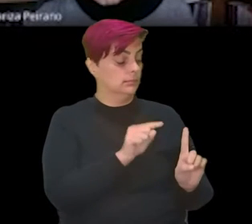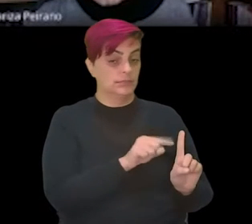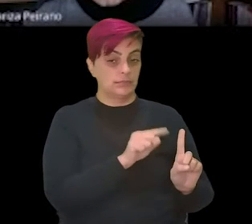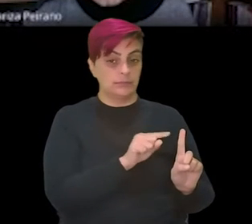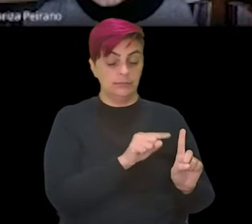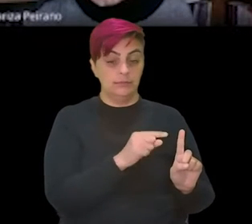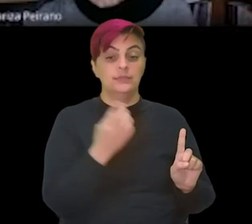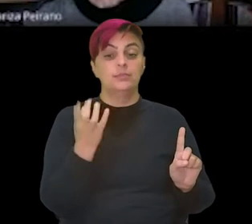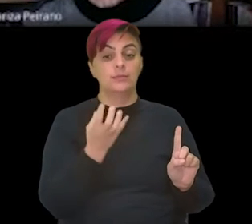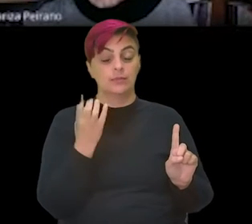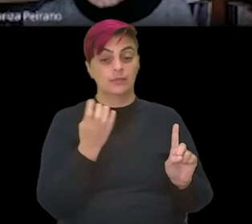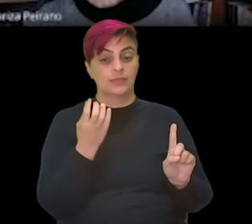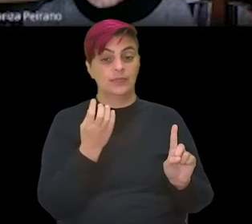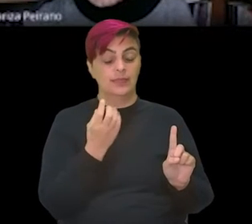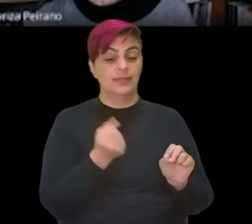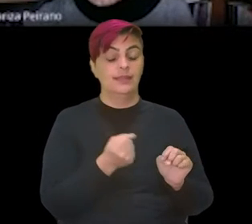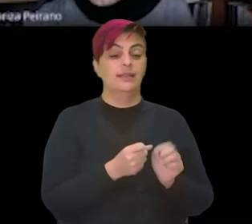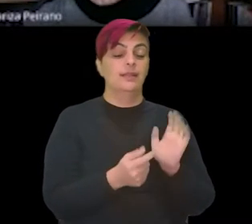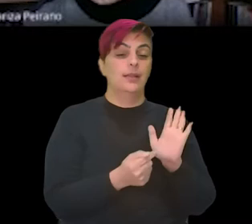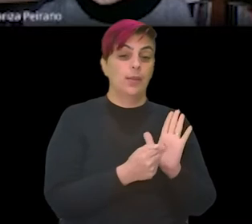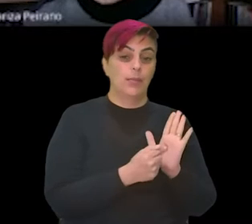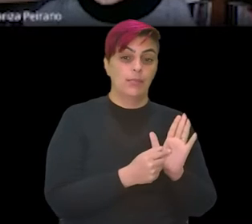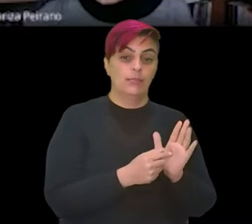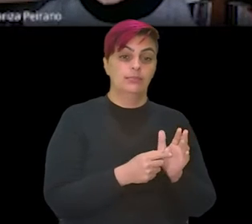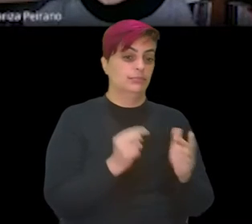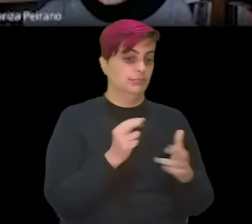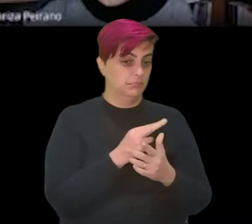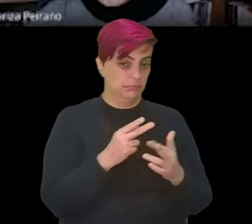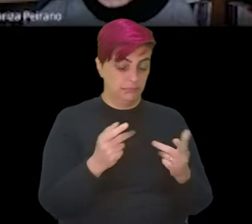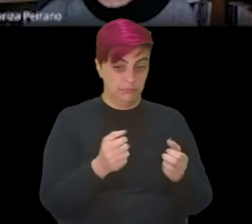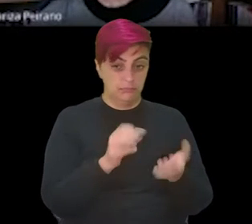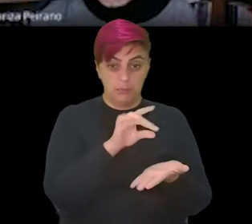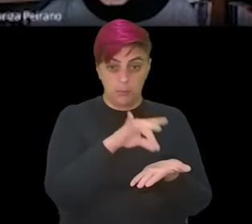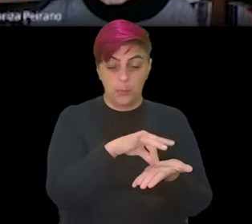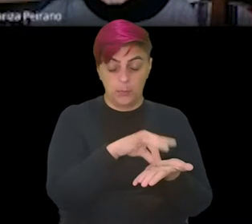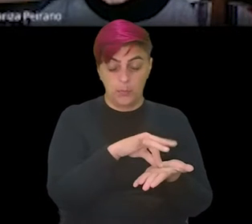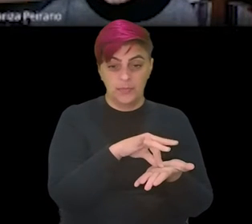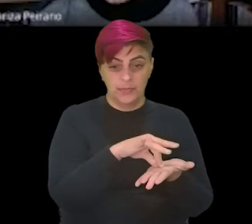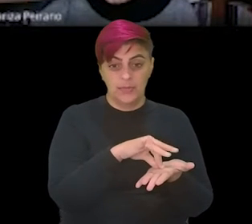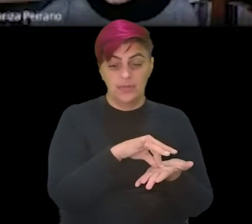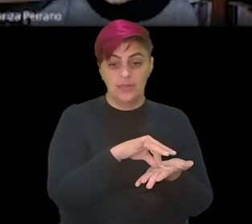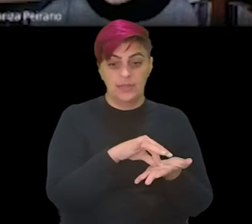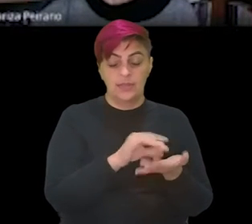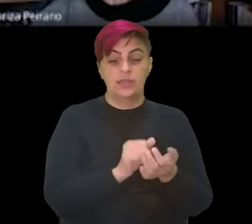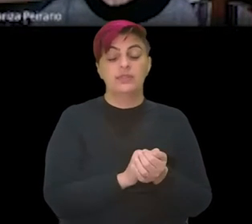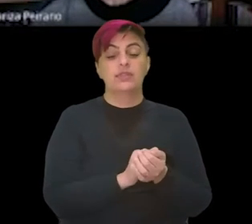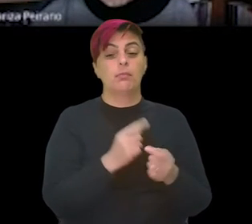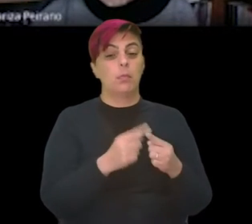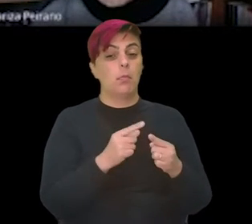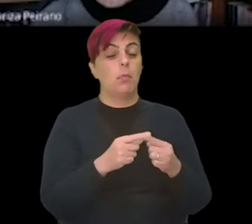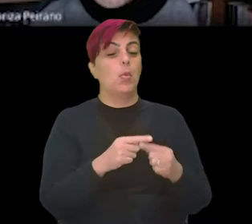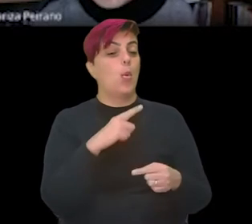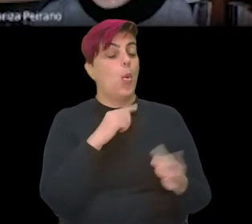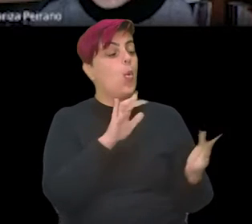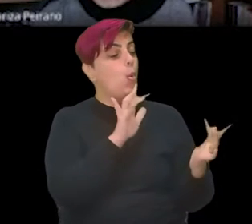Malinowski procurava ensejar uma observação mais possível, imparcial e objetiva, por meio de um contato aberto